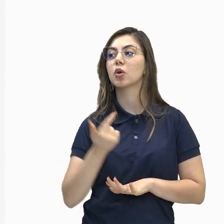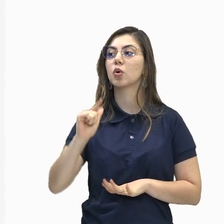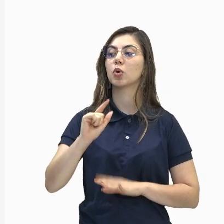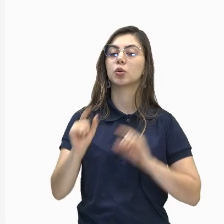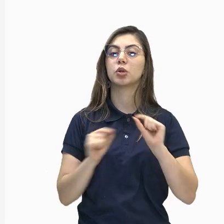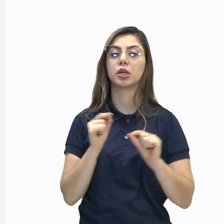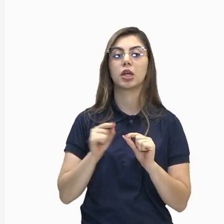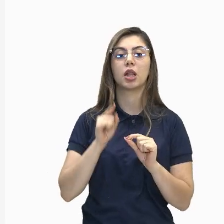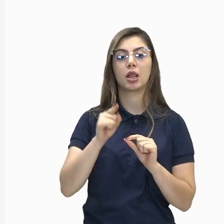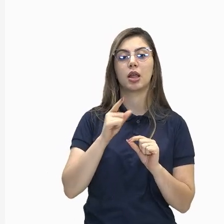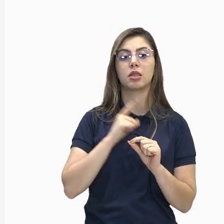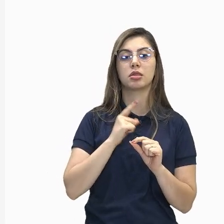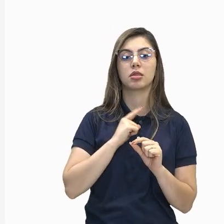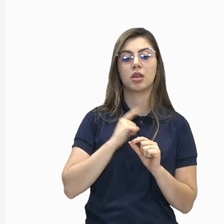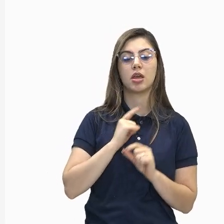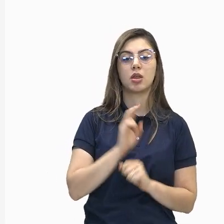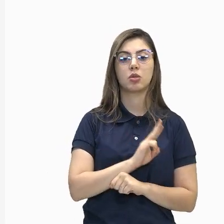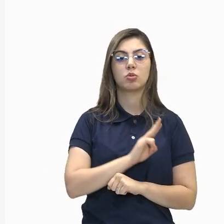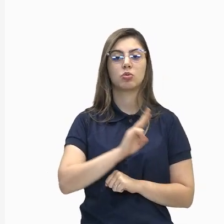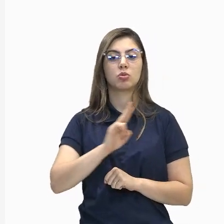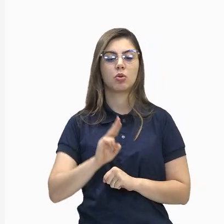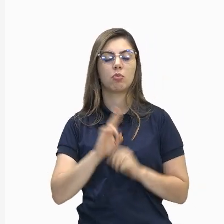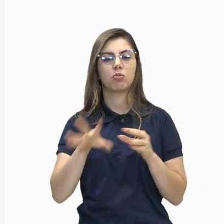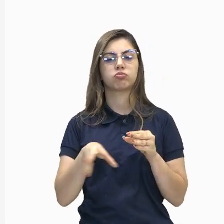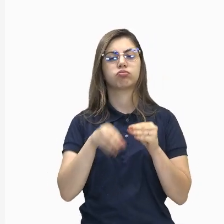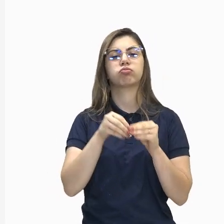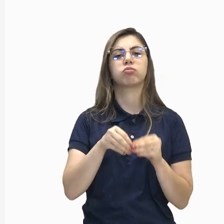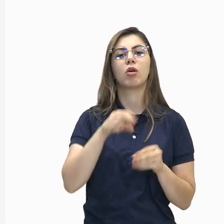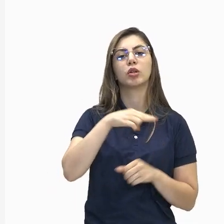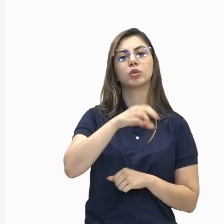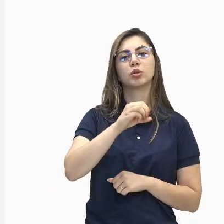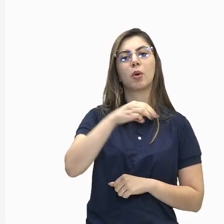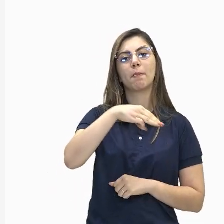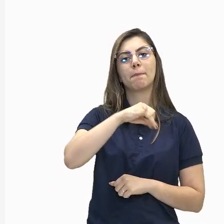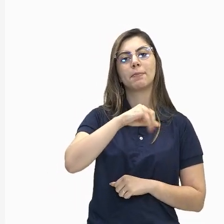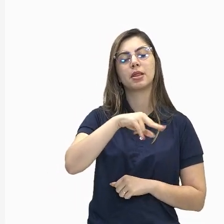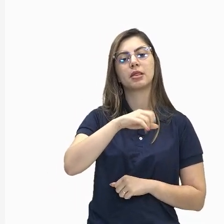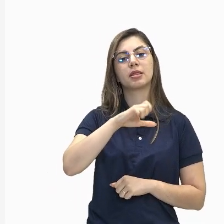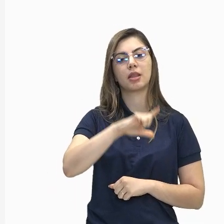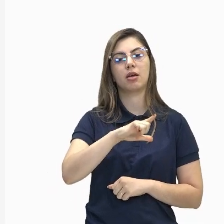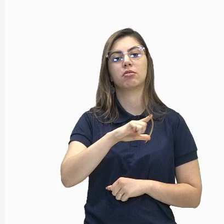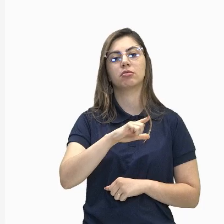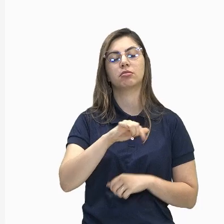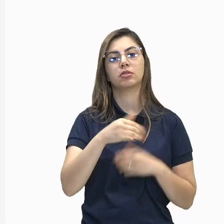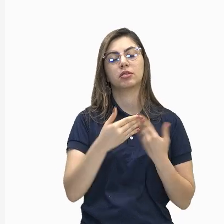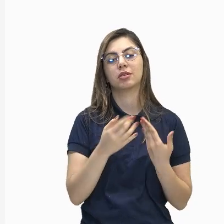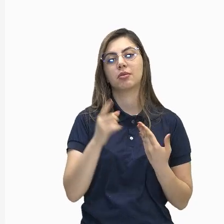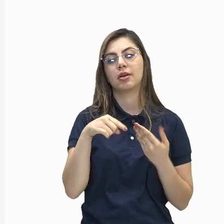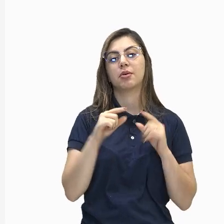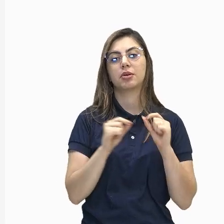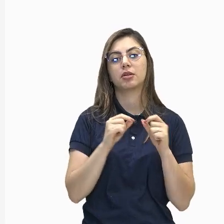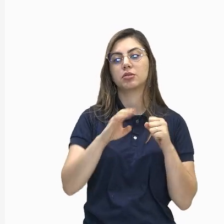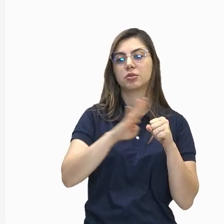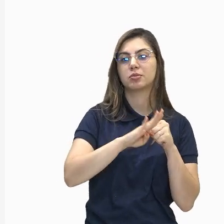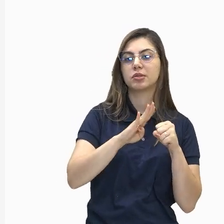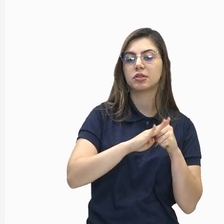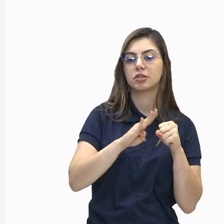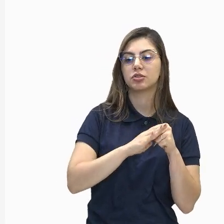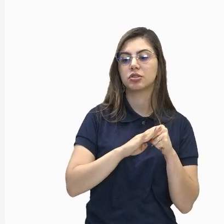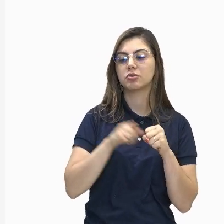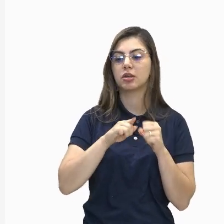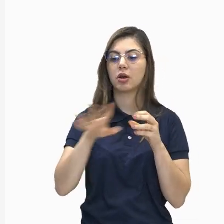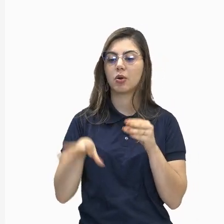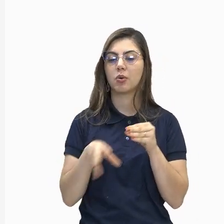que o complemento nominal, pessoal, é o termo que completa o sentido de substantivos, ok?